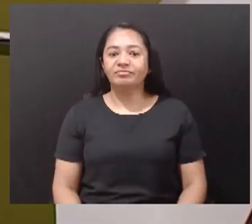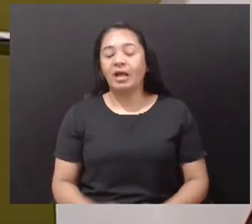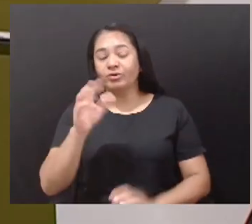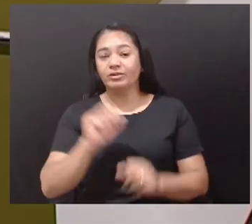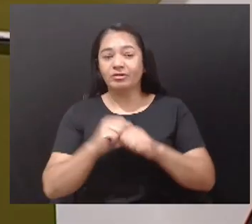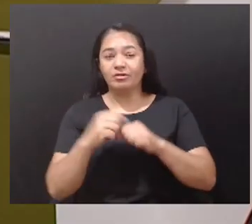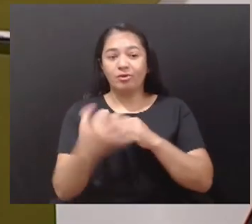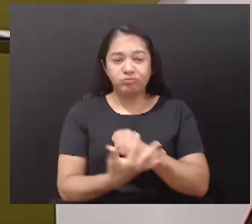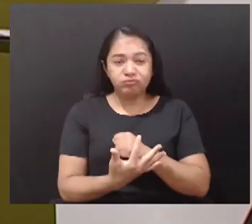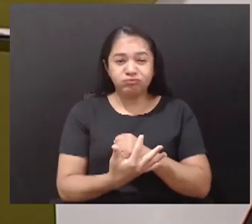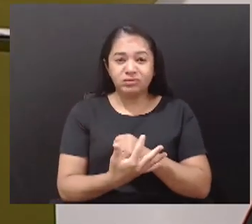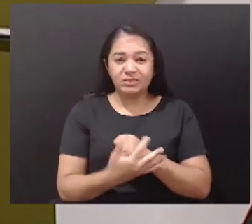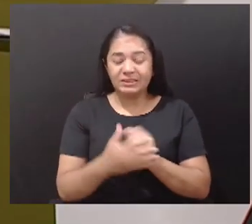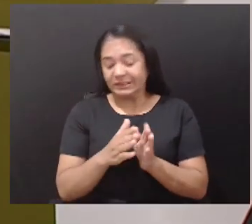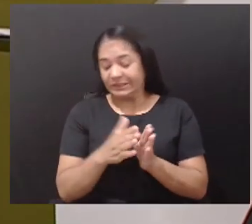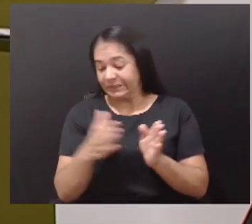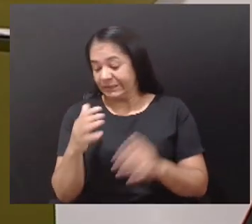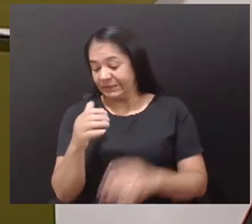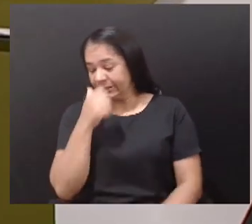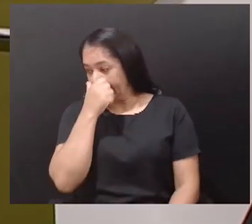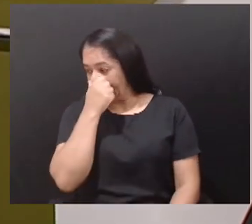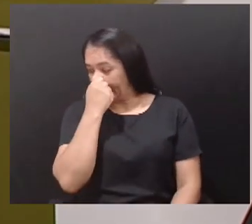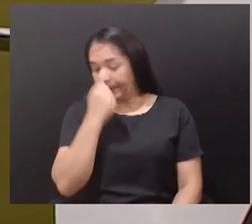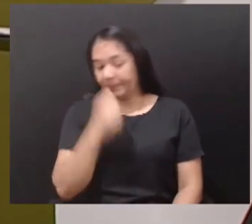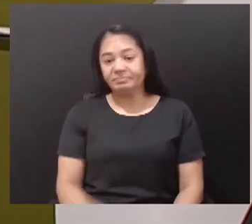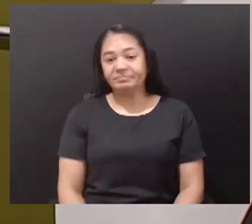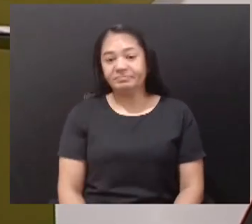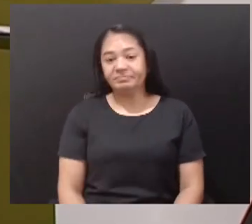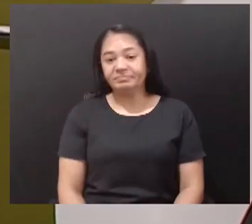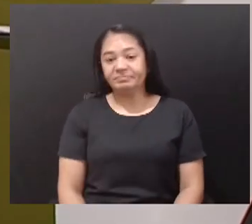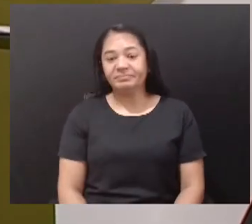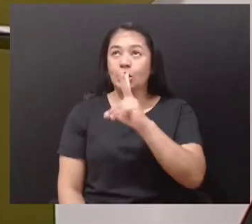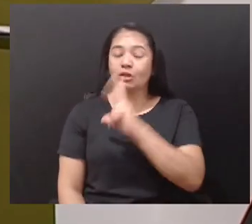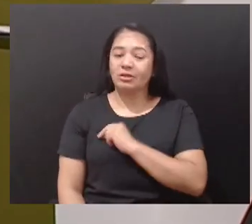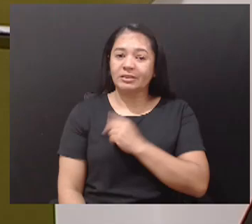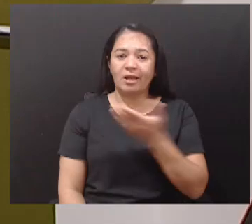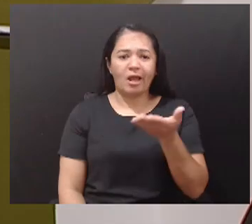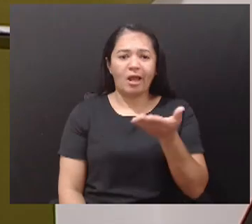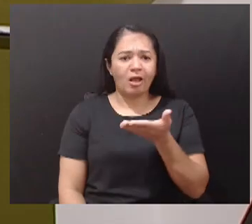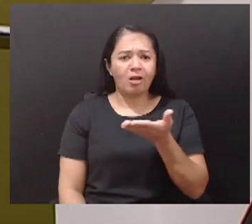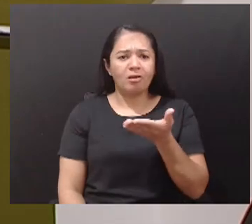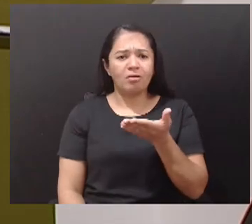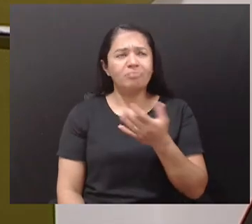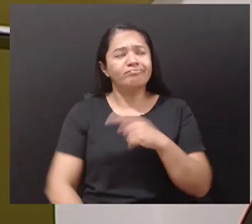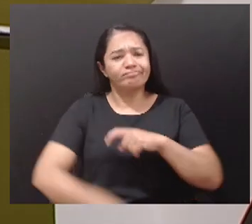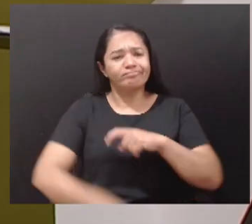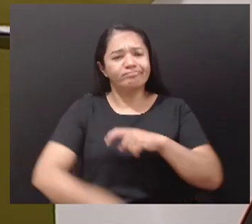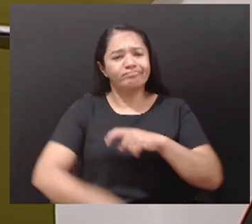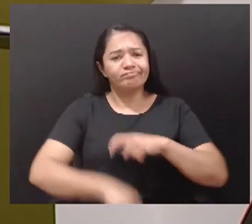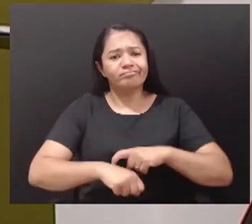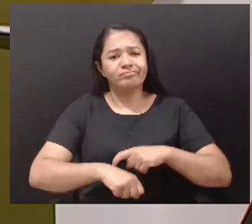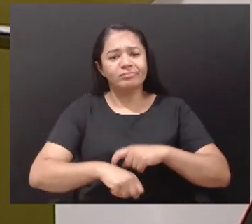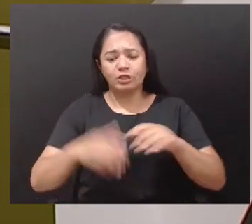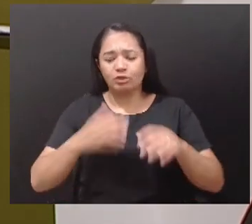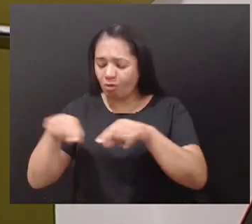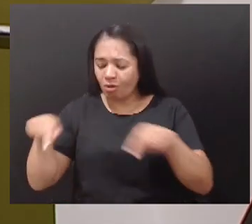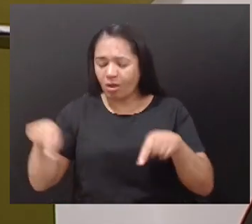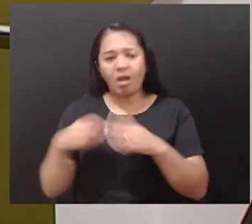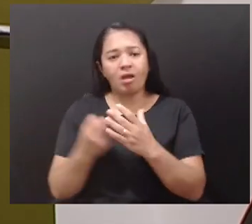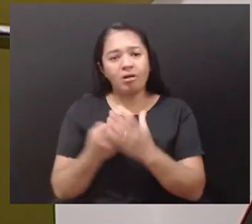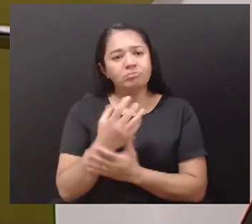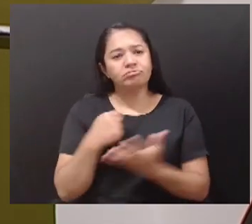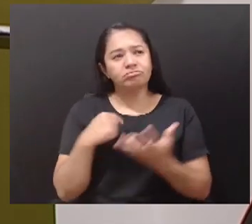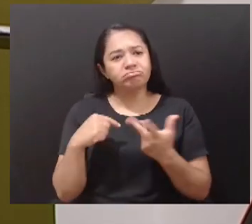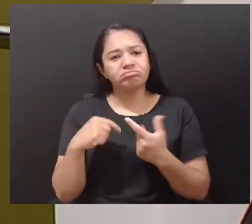veio a pandemia e aí eu falei, cara, eu acho que agora é hora de abrir o meu espaço e tudo mais. Eu acho que